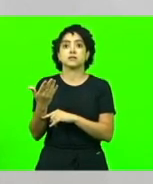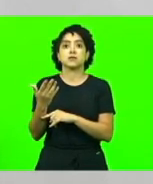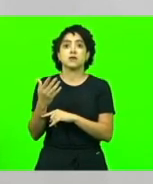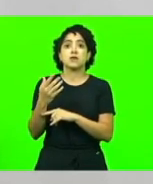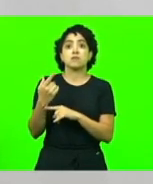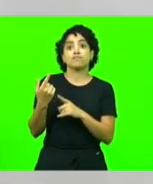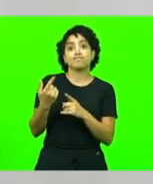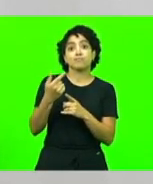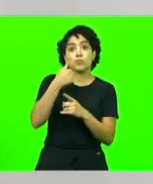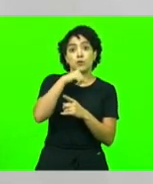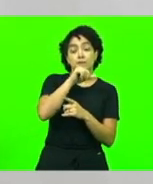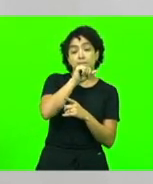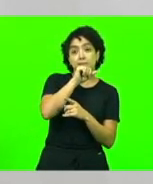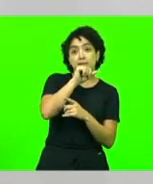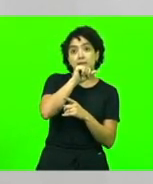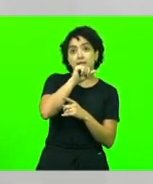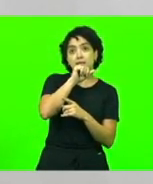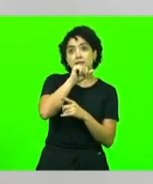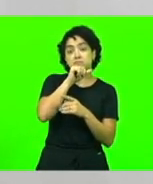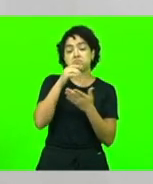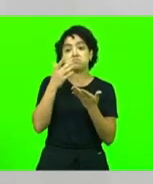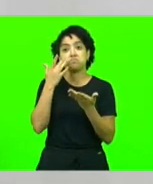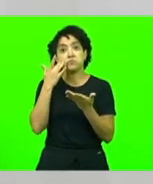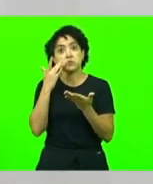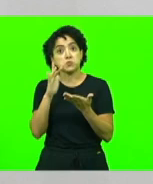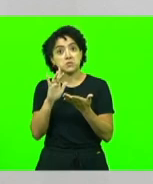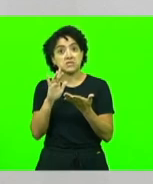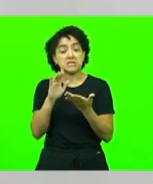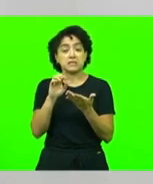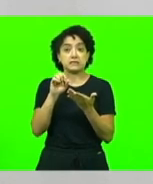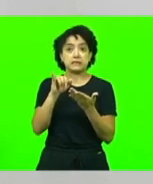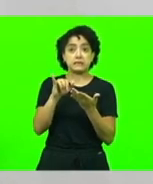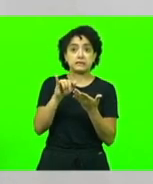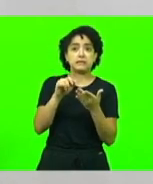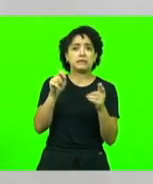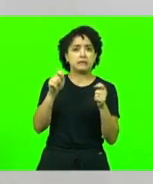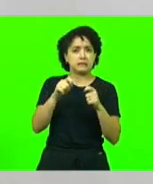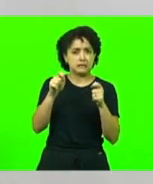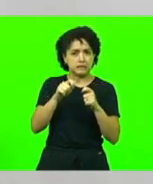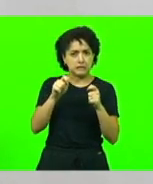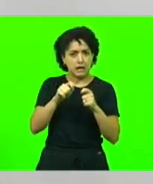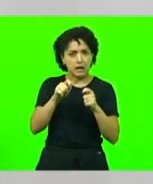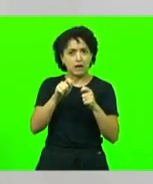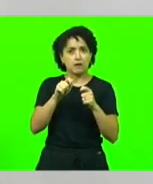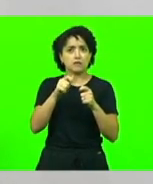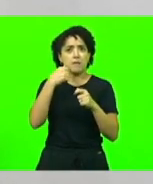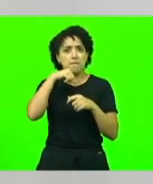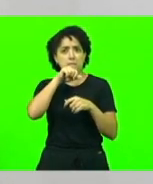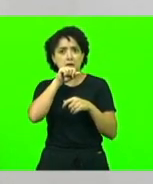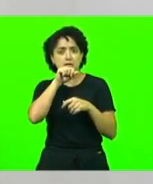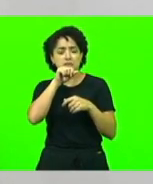mãe, não sei se é possível chamar de mãe, não quer mais ter o filho.